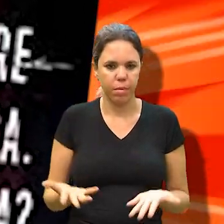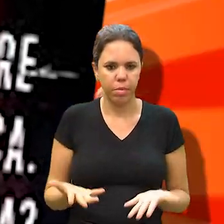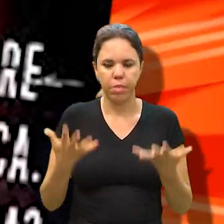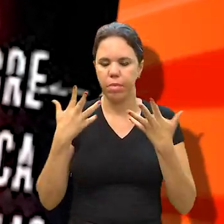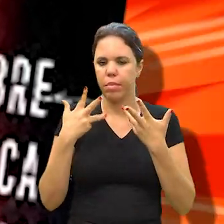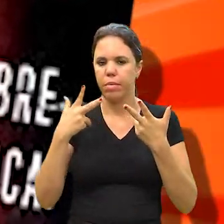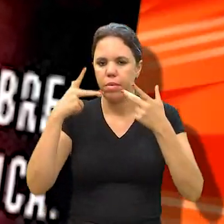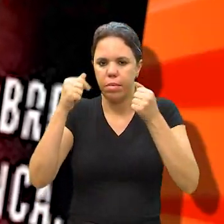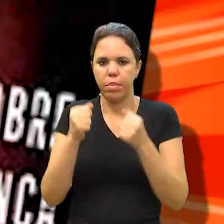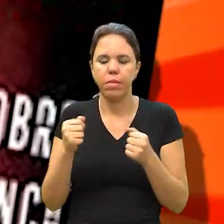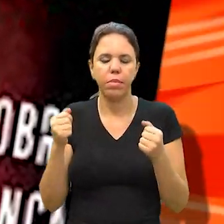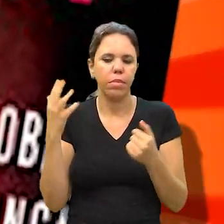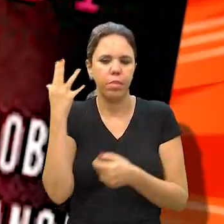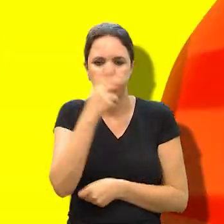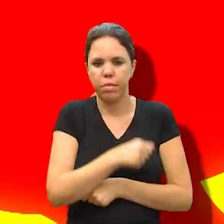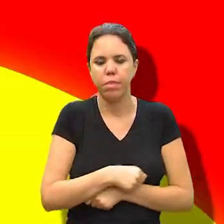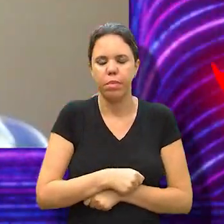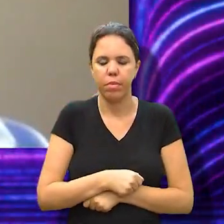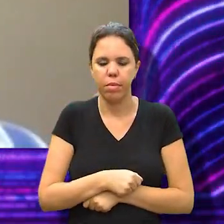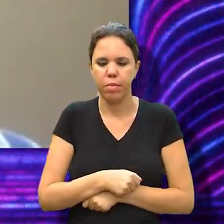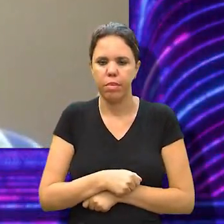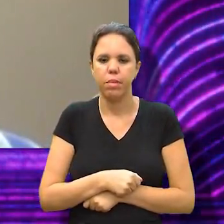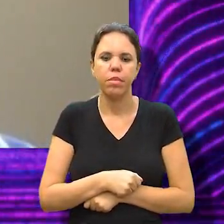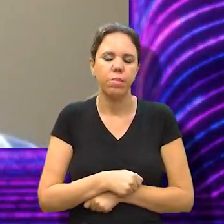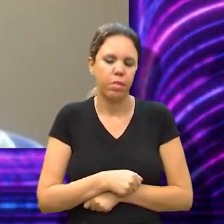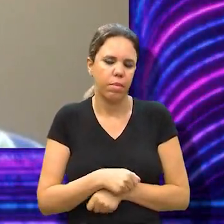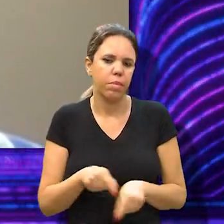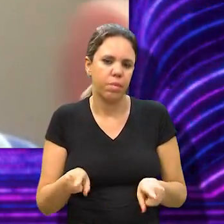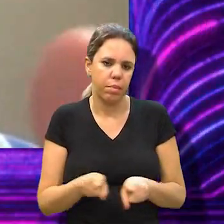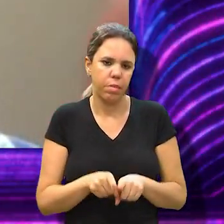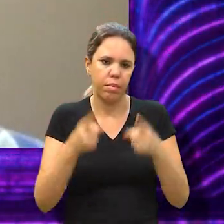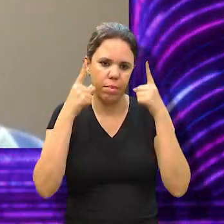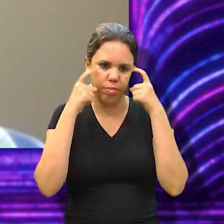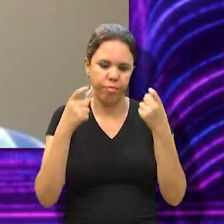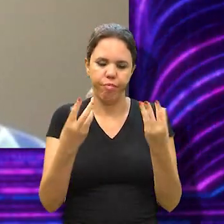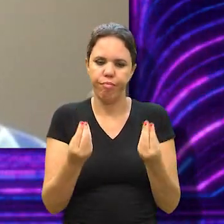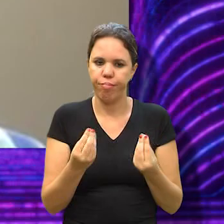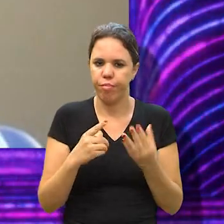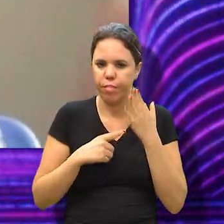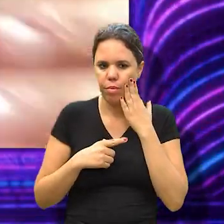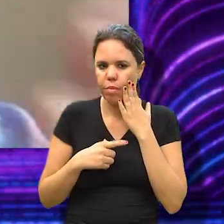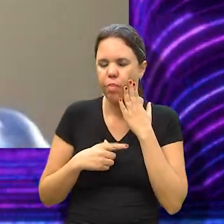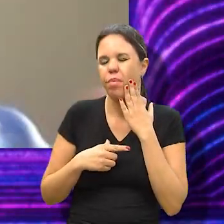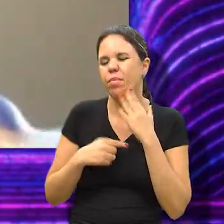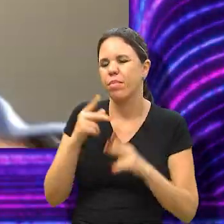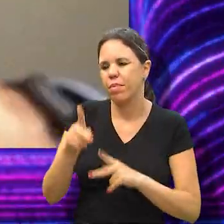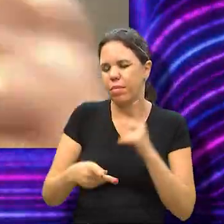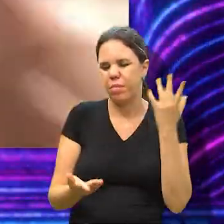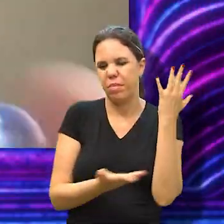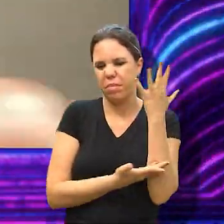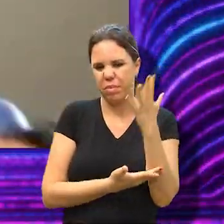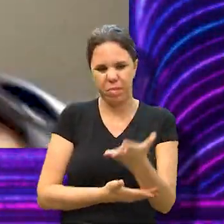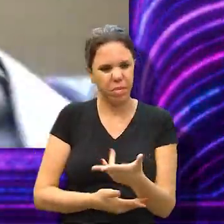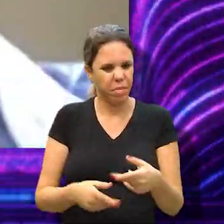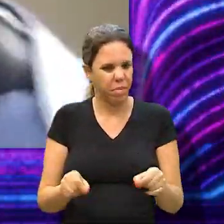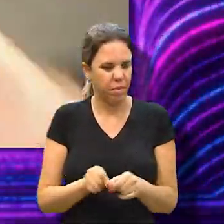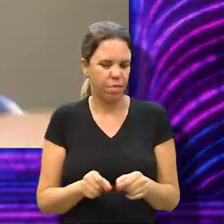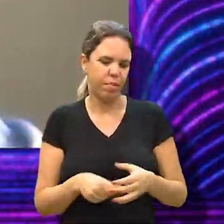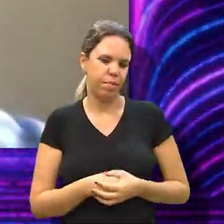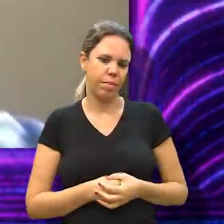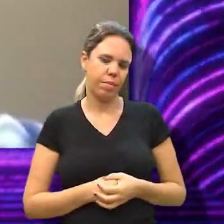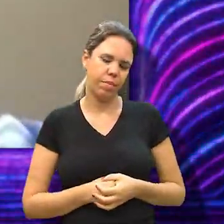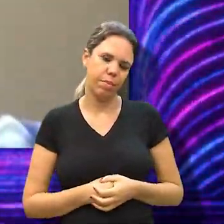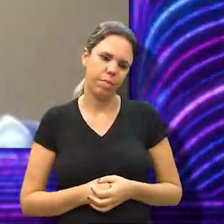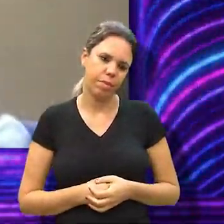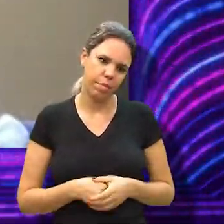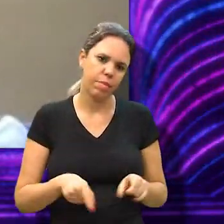todo aquele lado maravilhoso, bonito, e guarda também uma violência tremenda, né, garimpeiros, madeireiros e